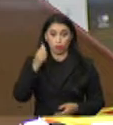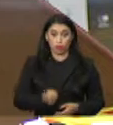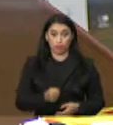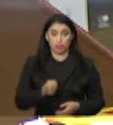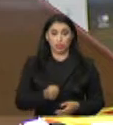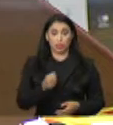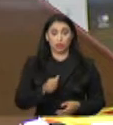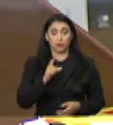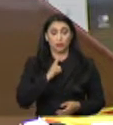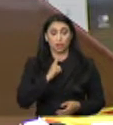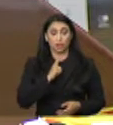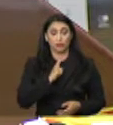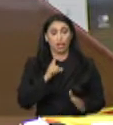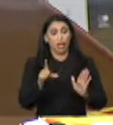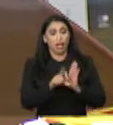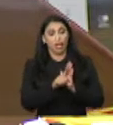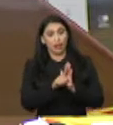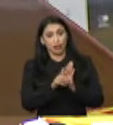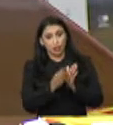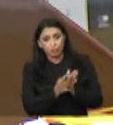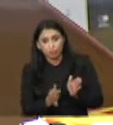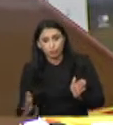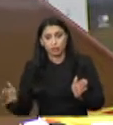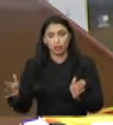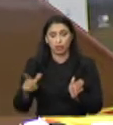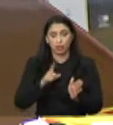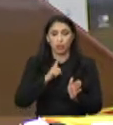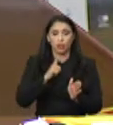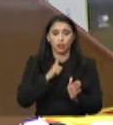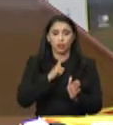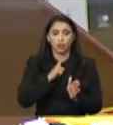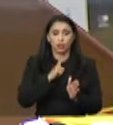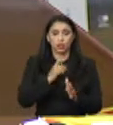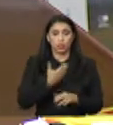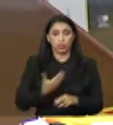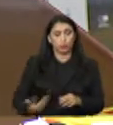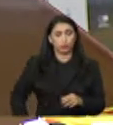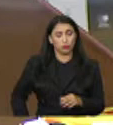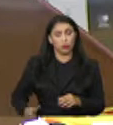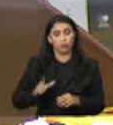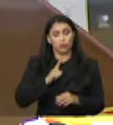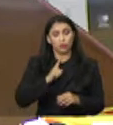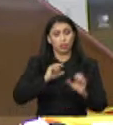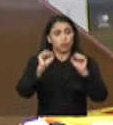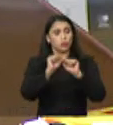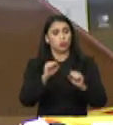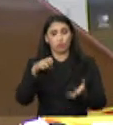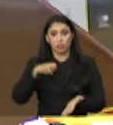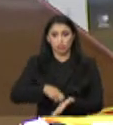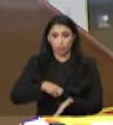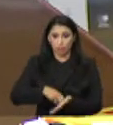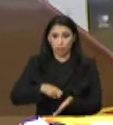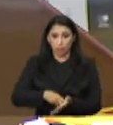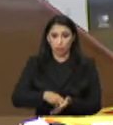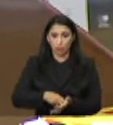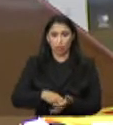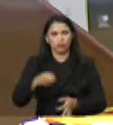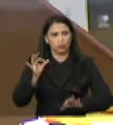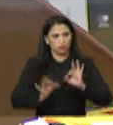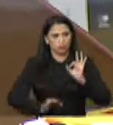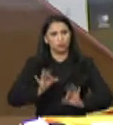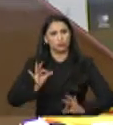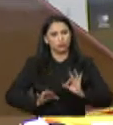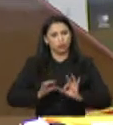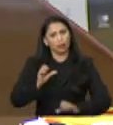aplicar o processo pendente Alice deve ambiente que promove alto contenção do Poder estatal visto como um sistema punitivo é um regime jurídico